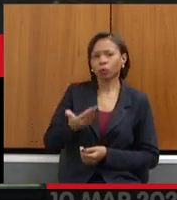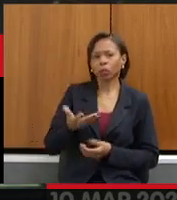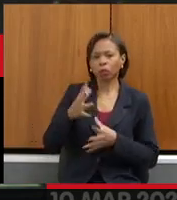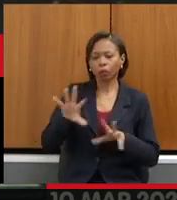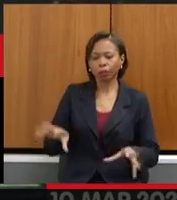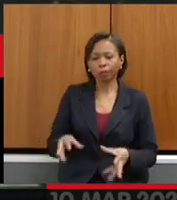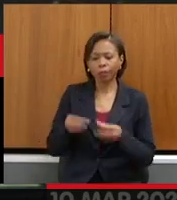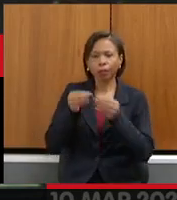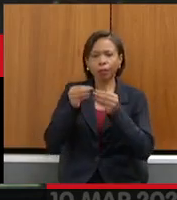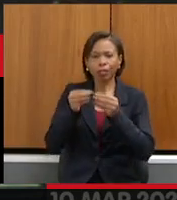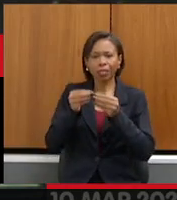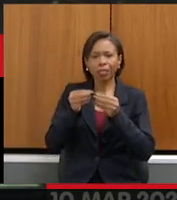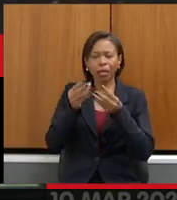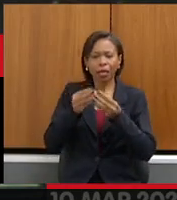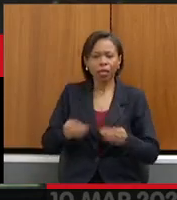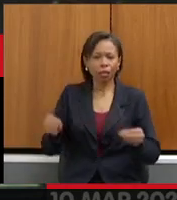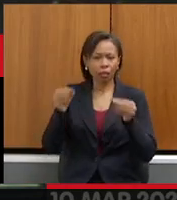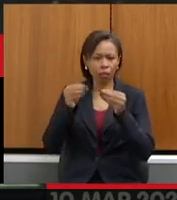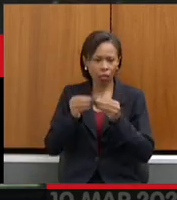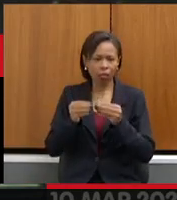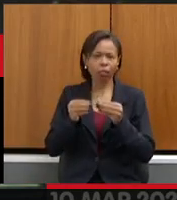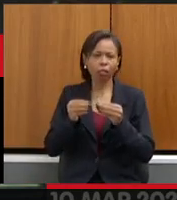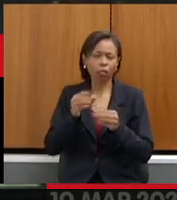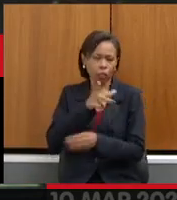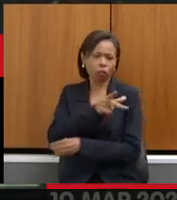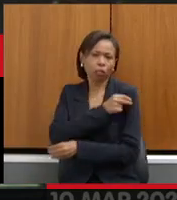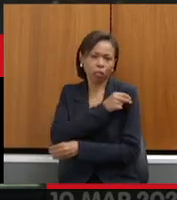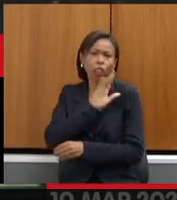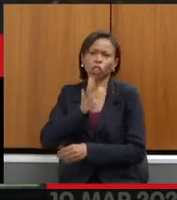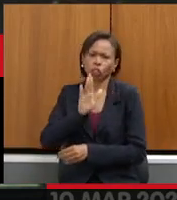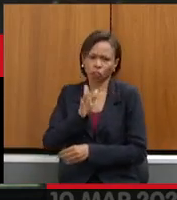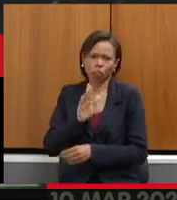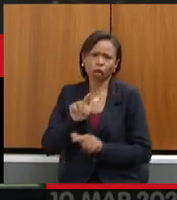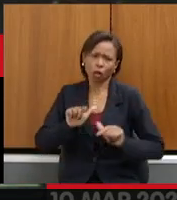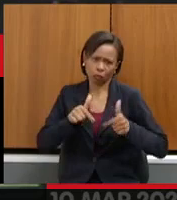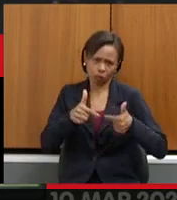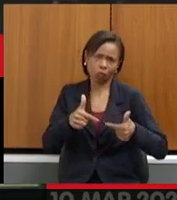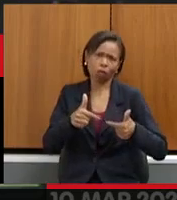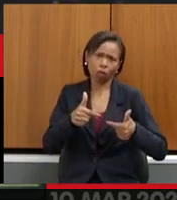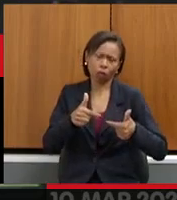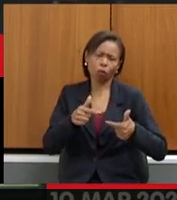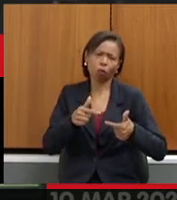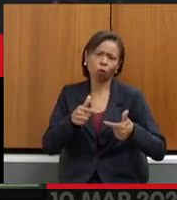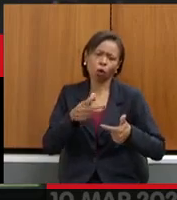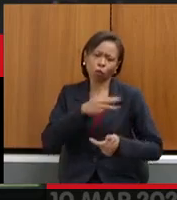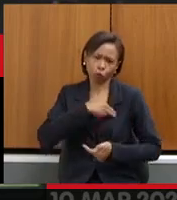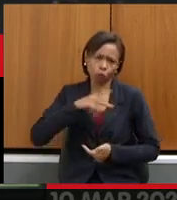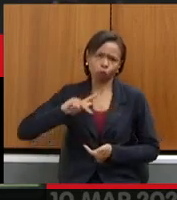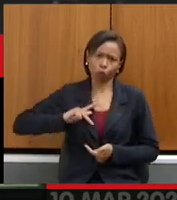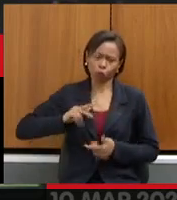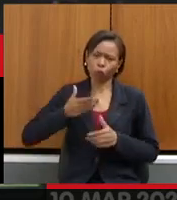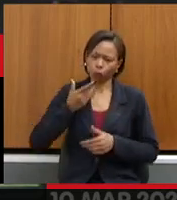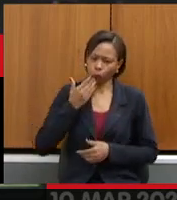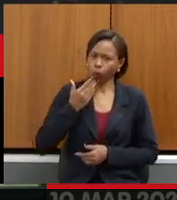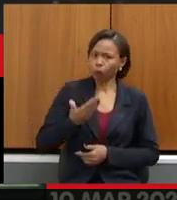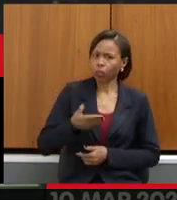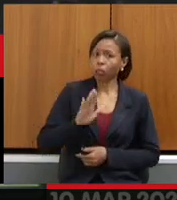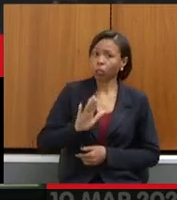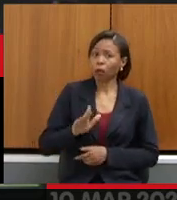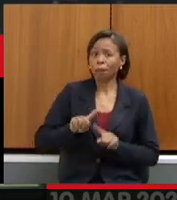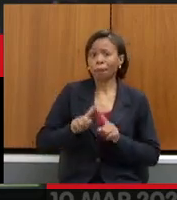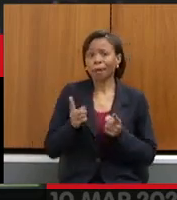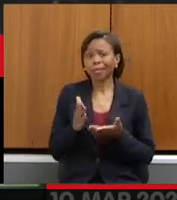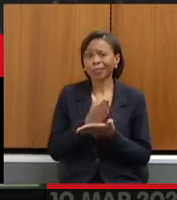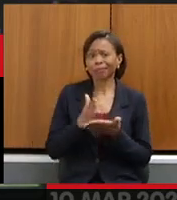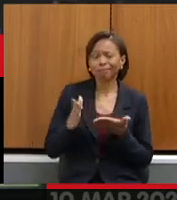registros de vacina o estado já fez e essa ação perante o ministério mas naturalmente nós